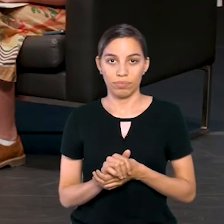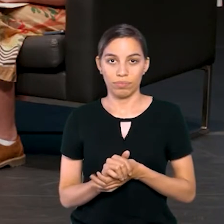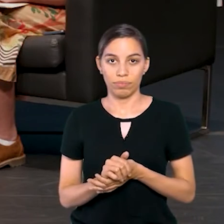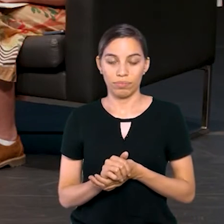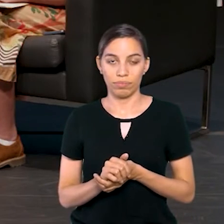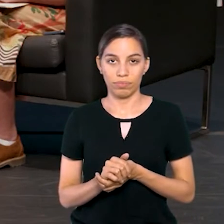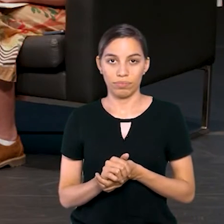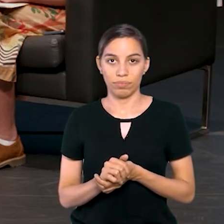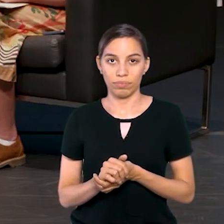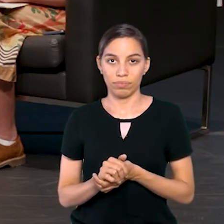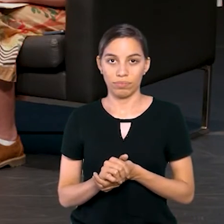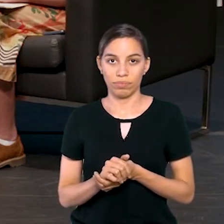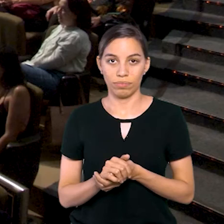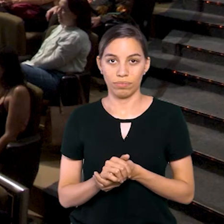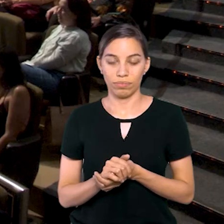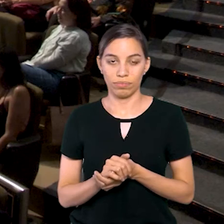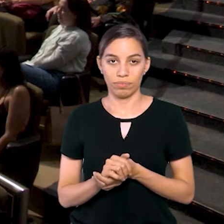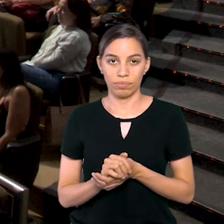erotaquá, taquá,